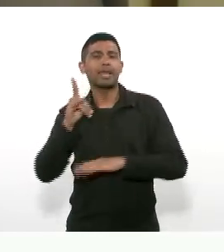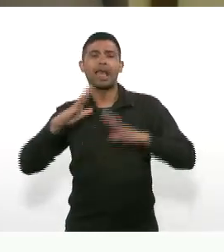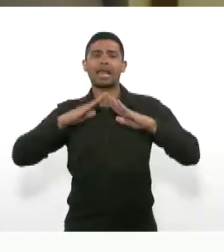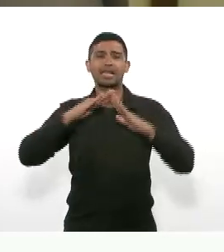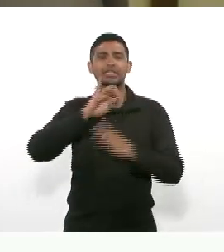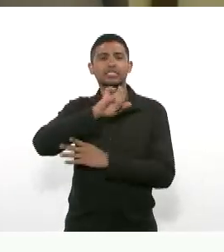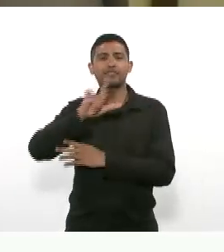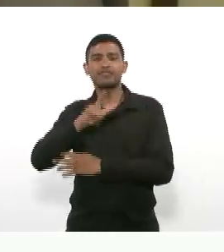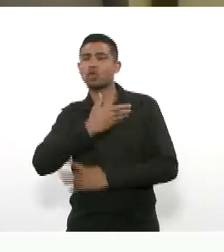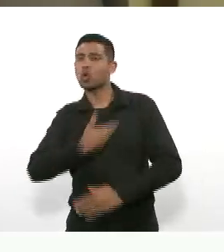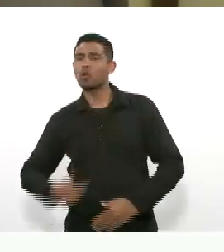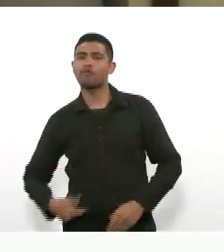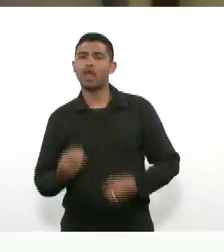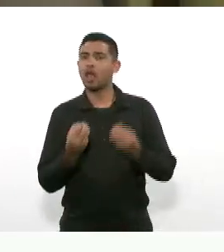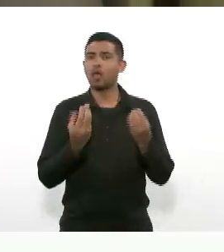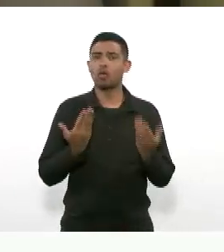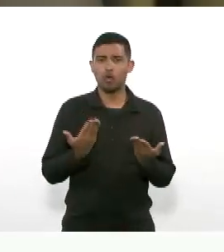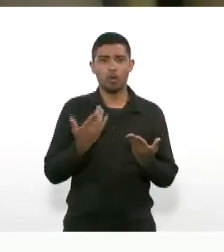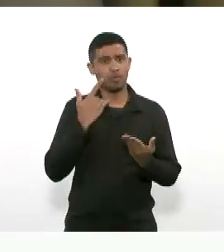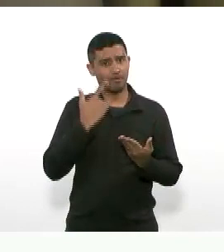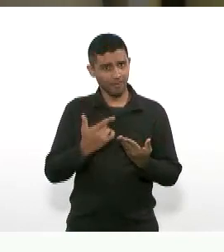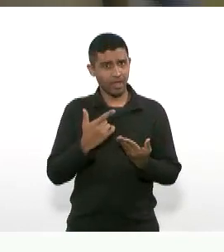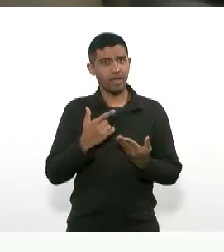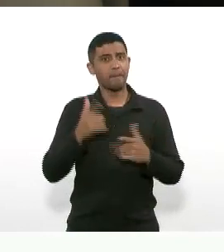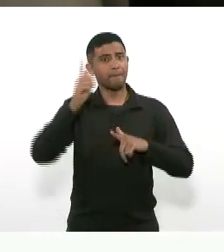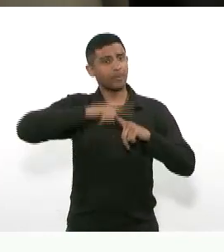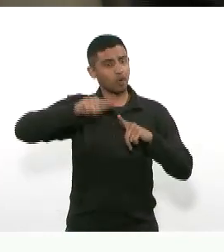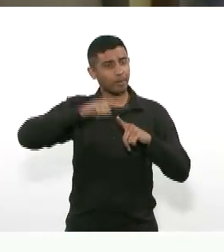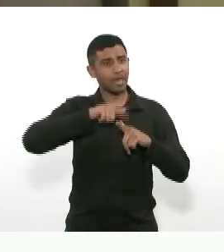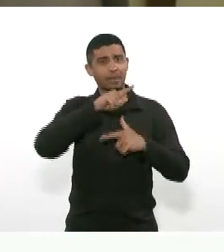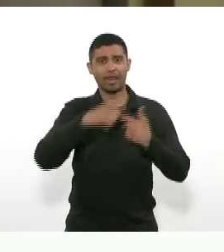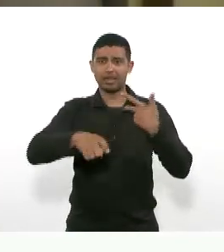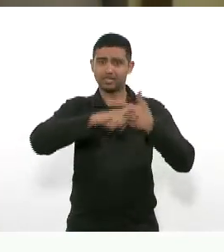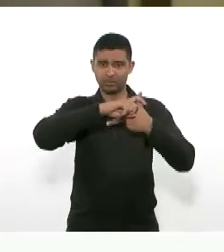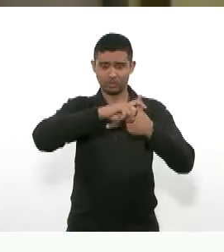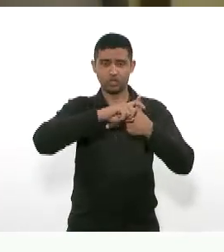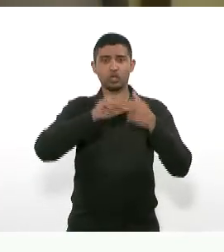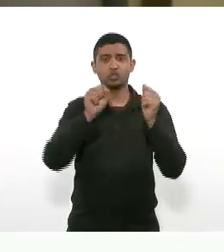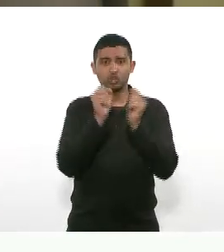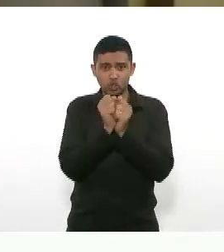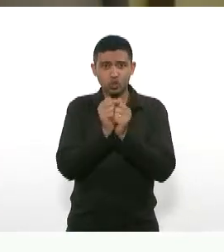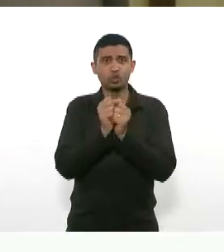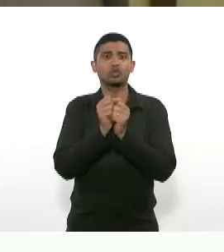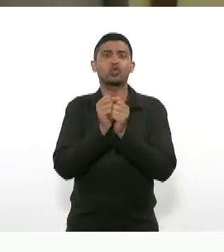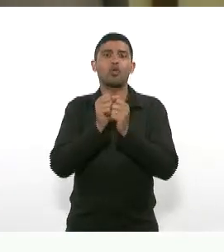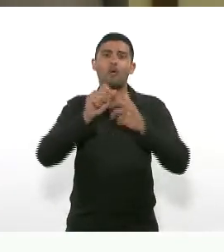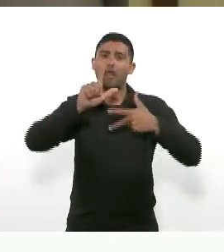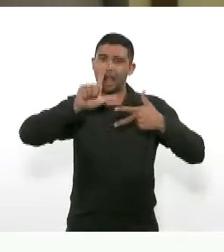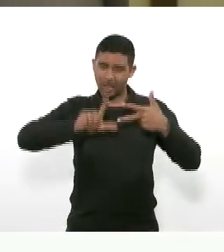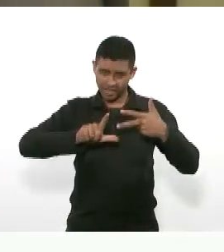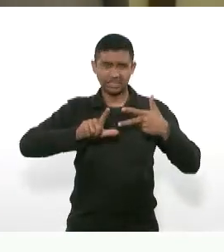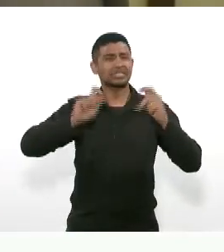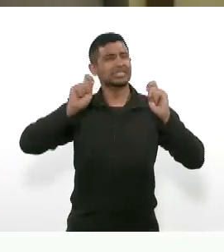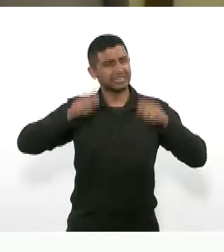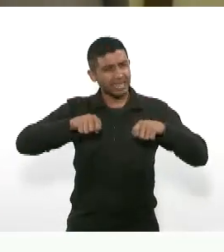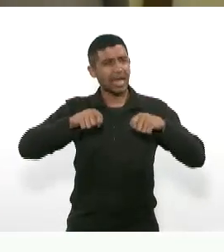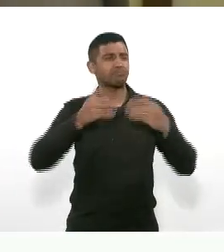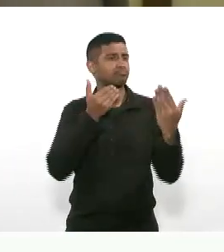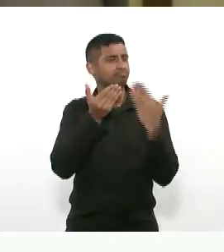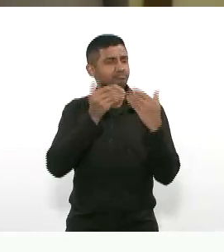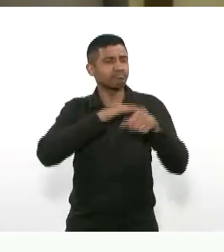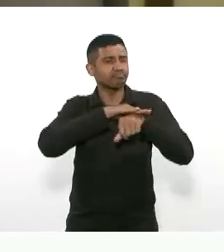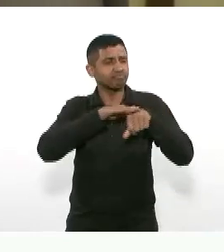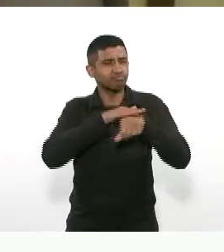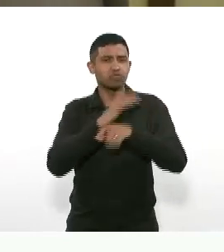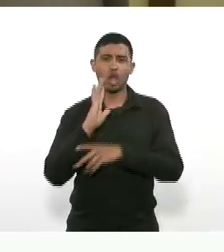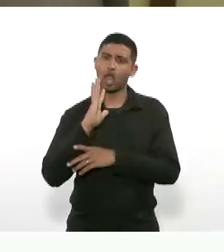governo, enfim. Isso é uma questão que o Poder Executivo, juntamente com o Poder Legislativo, podem sentar e facilmente resolver,